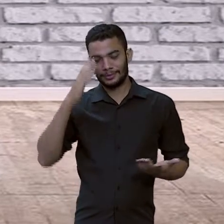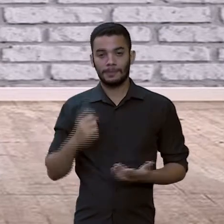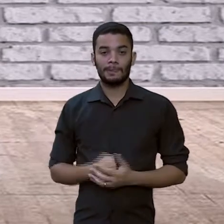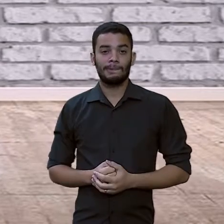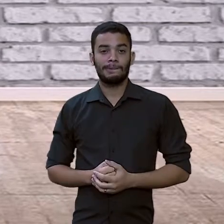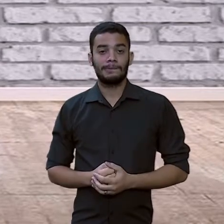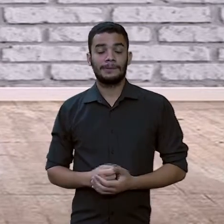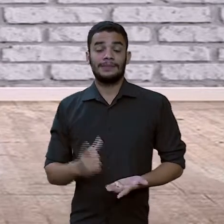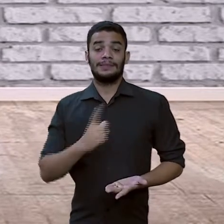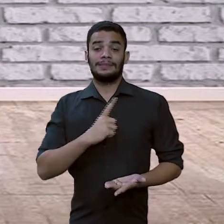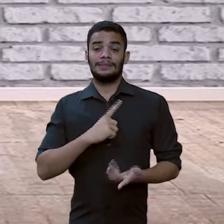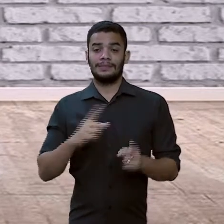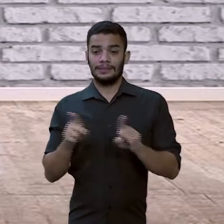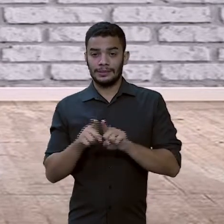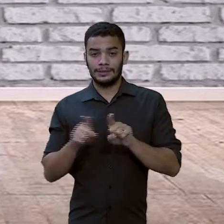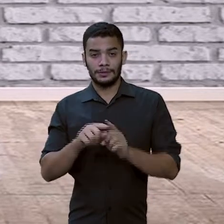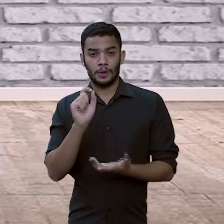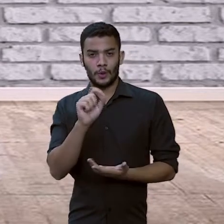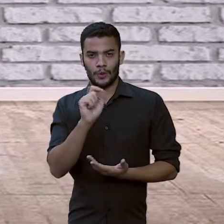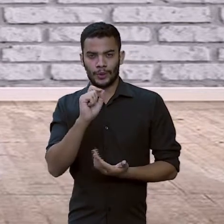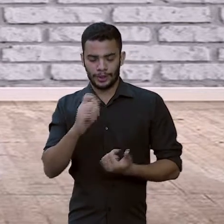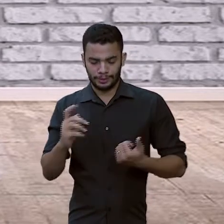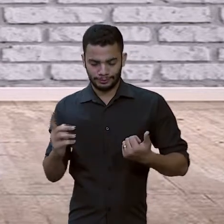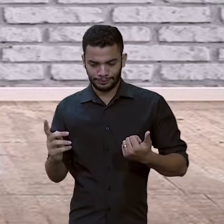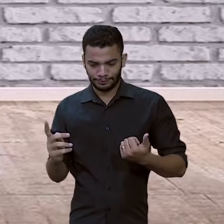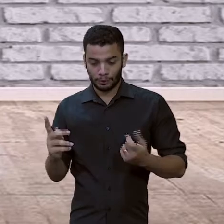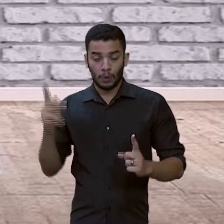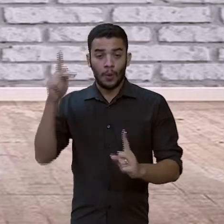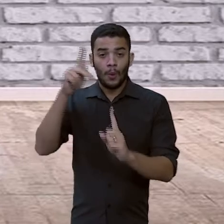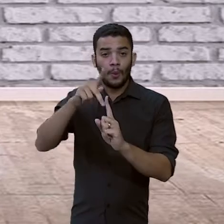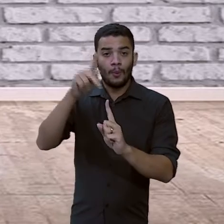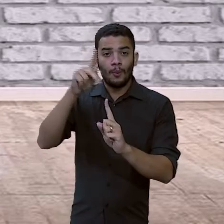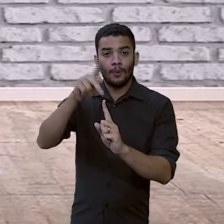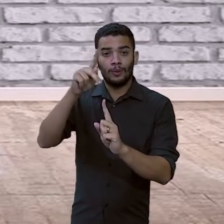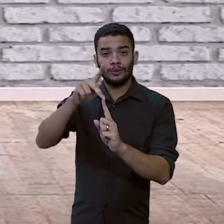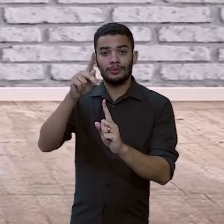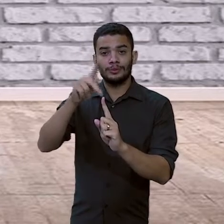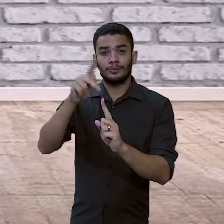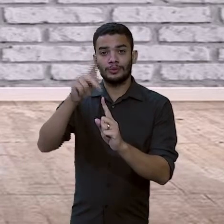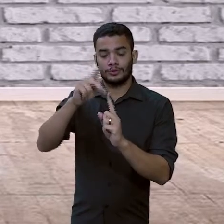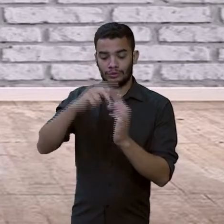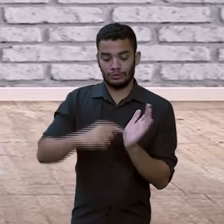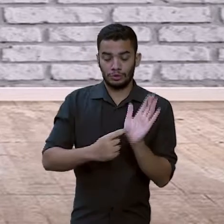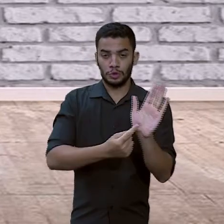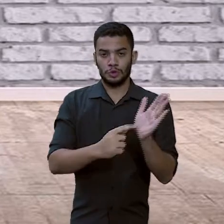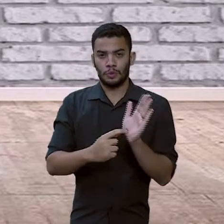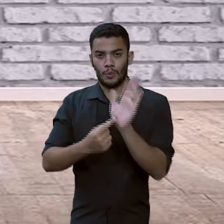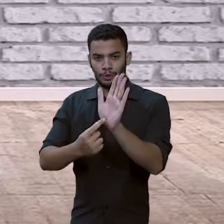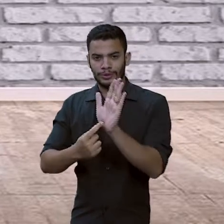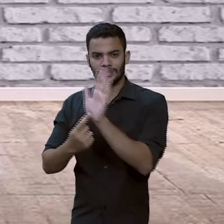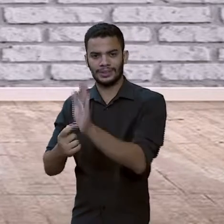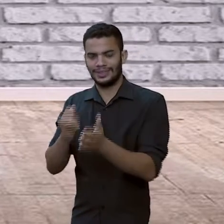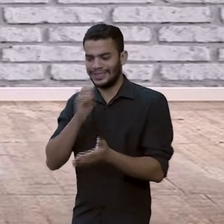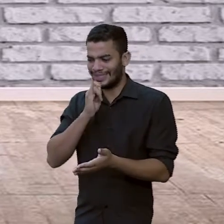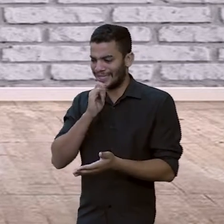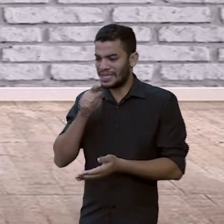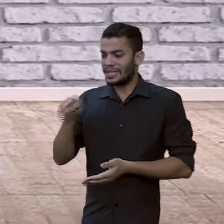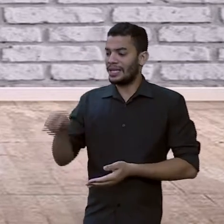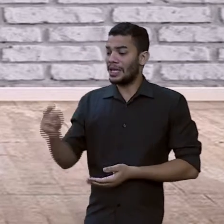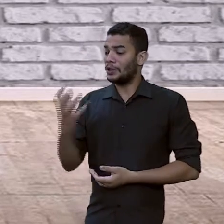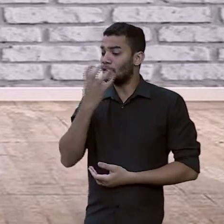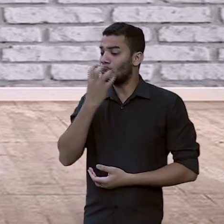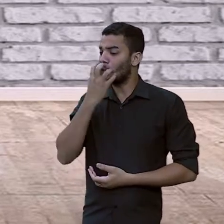Eles indicam o quê? Lugar em que uma pessoa ou coisa se encontra. Exemplo, este cachorro